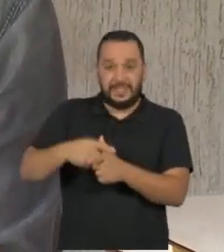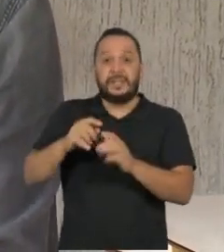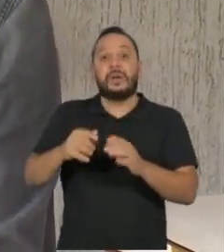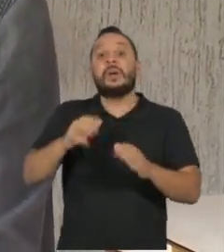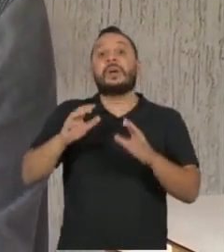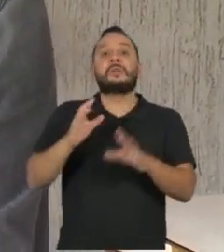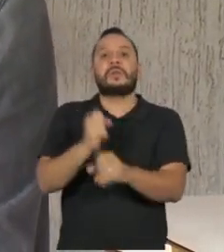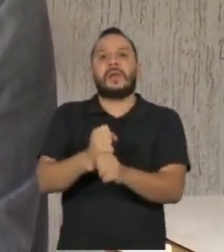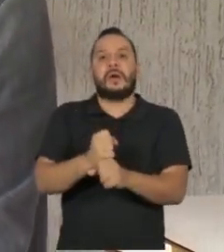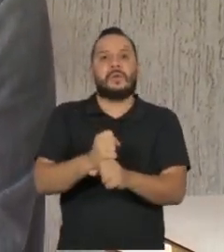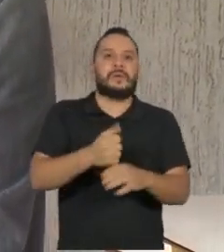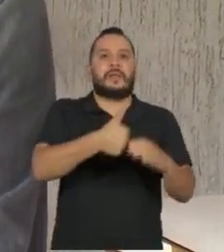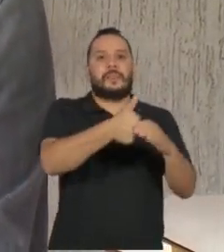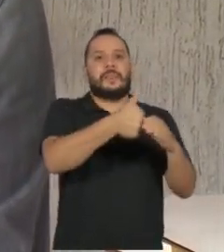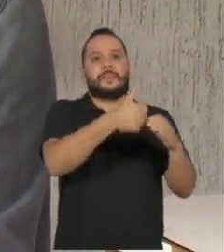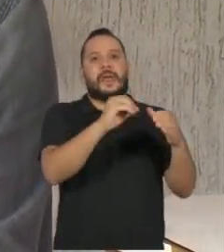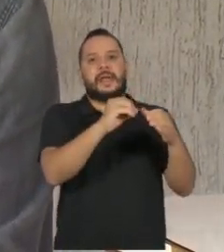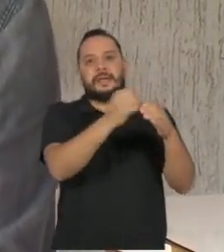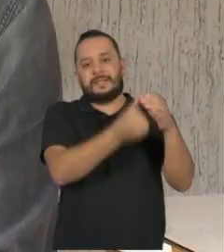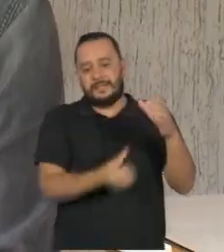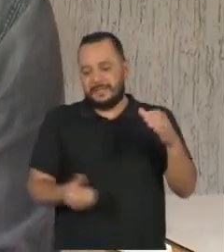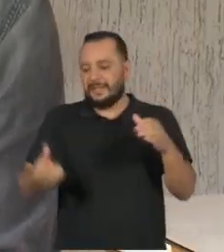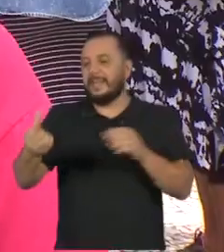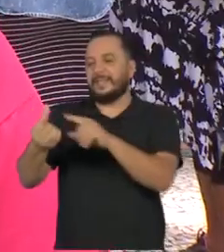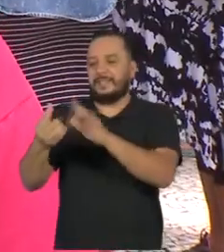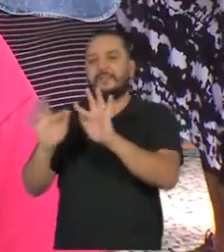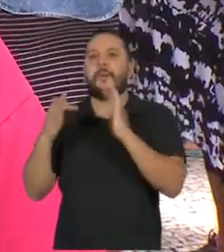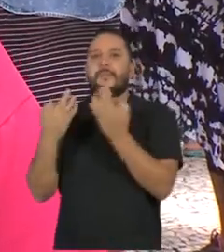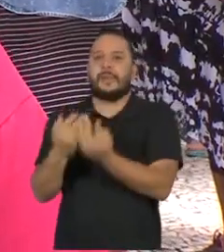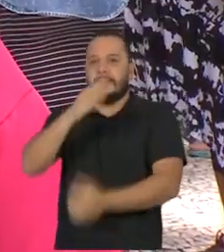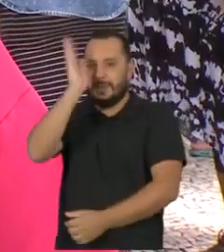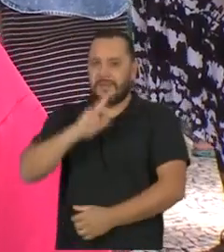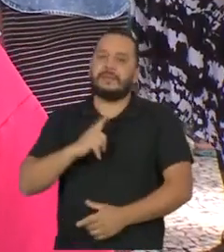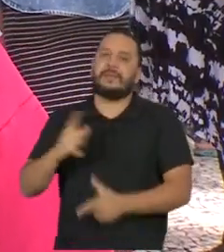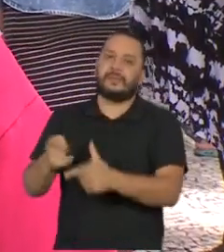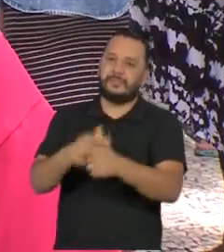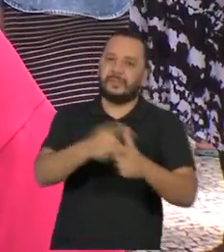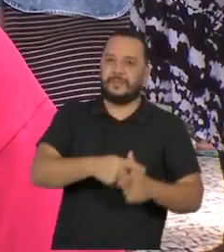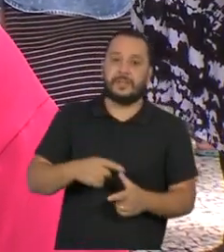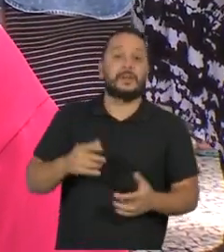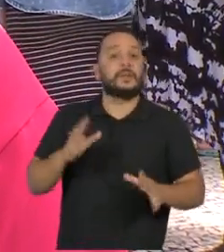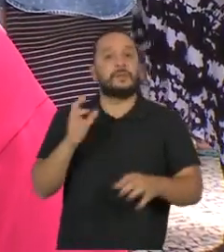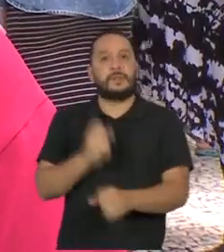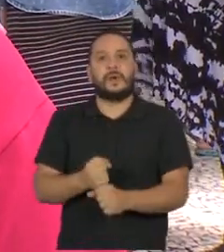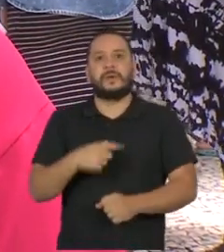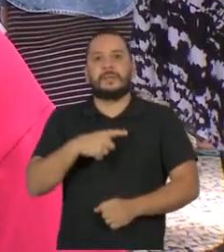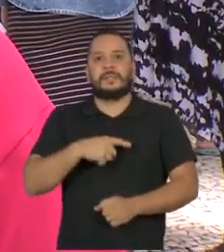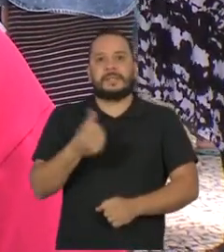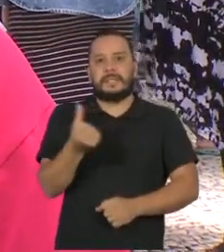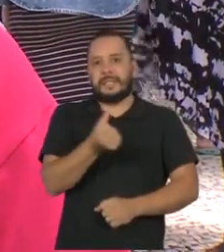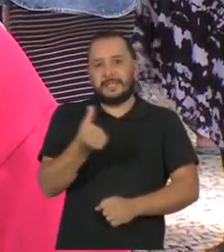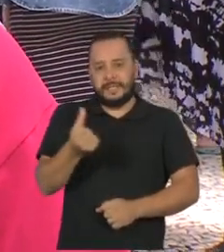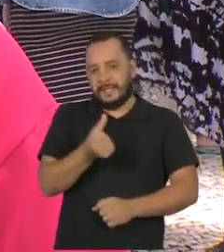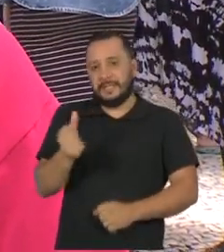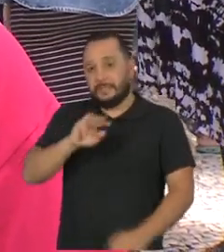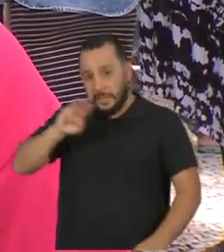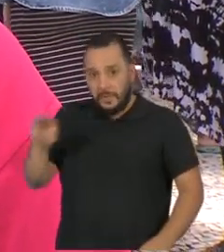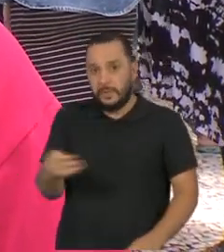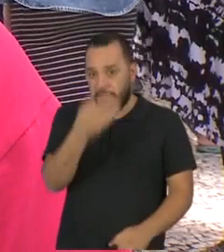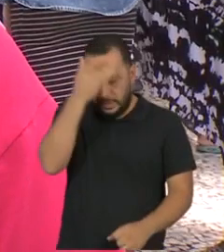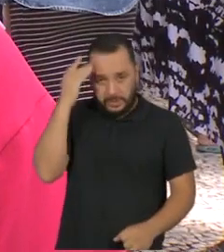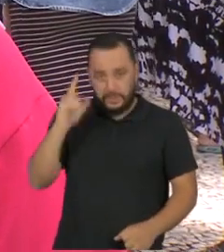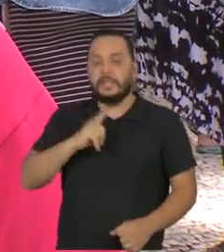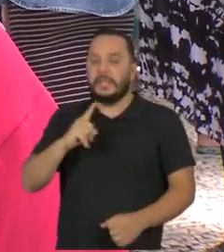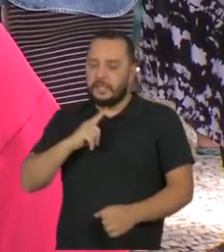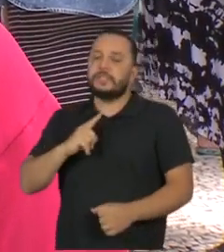em cada 10 famílias brasileiras estão endividadas. Atualmente nós temos mais de 63 milhões de pessoas inadimplentes e